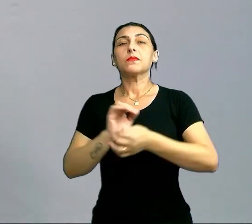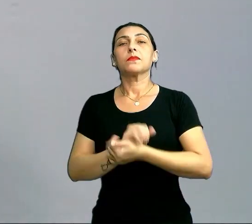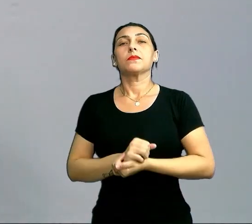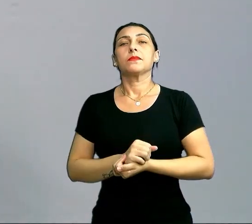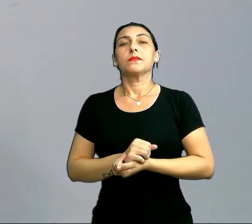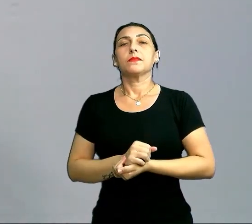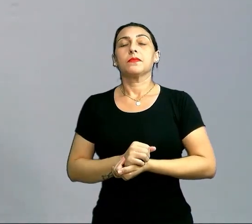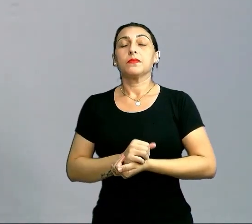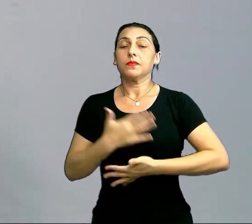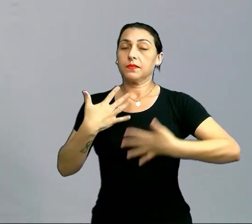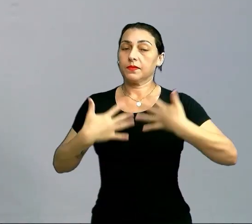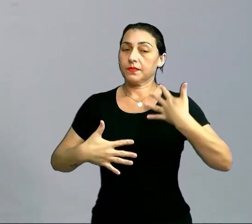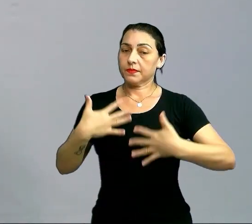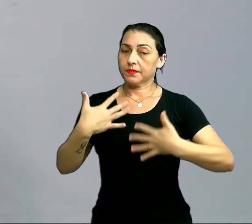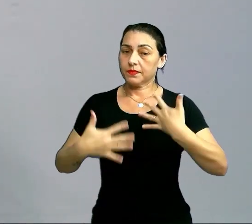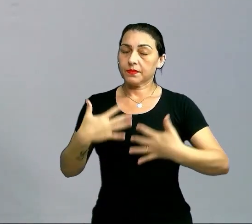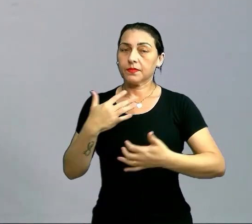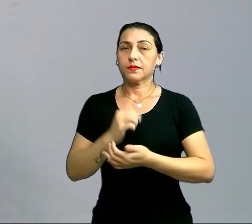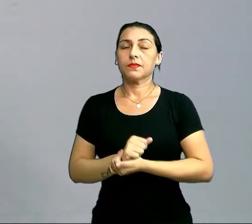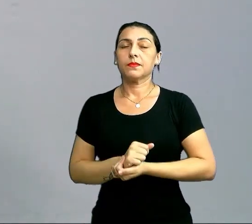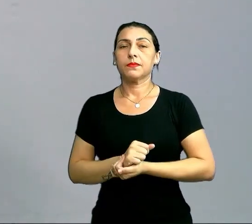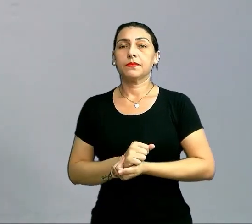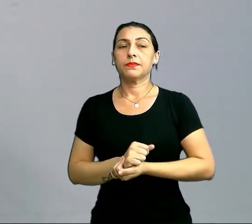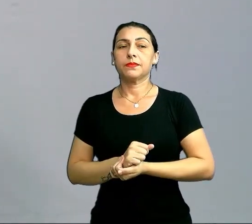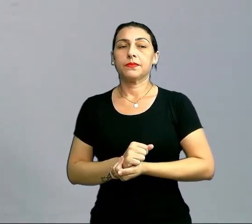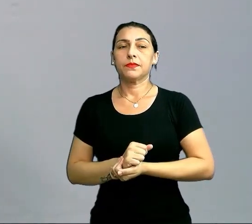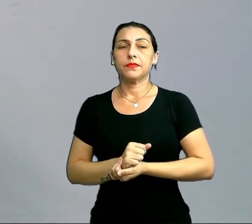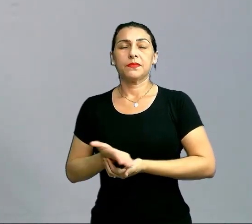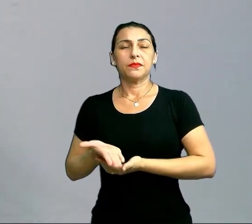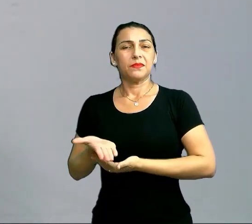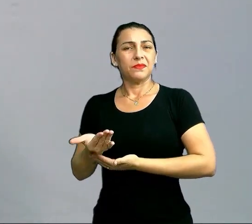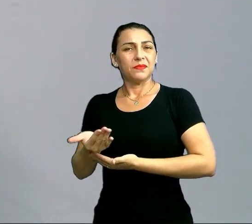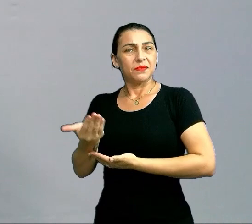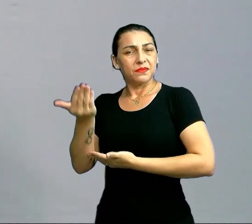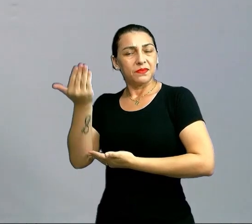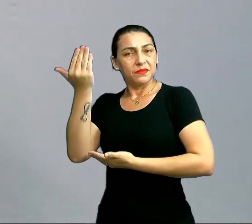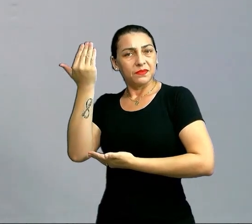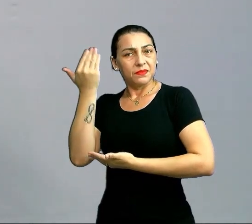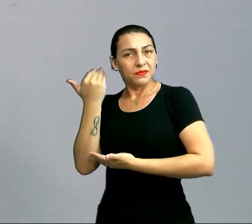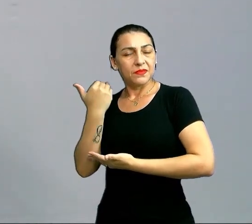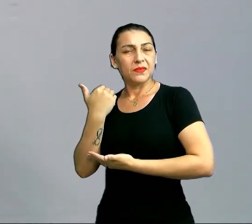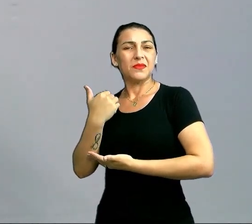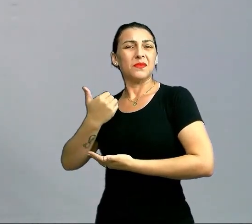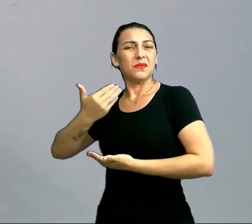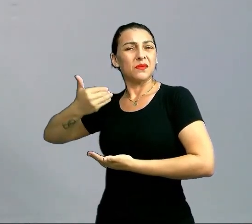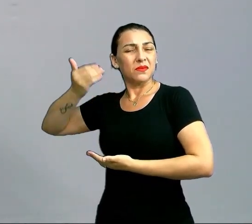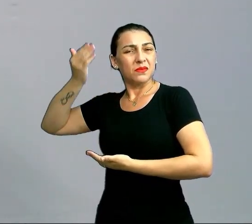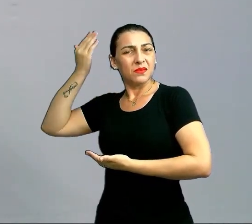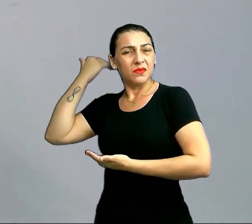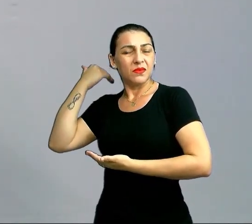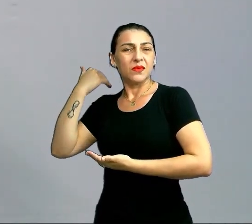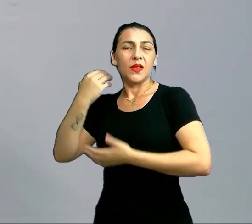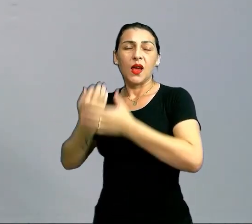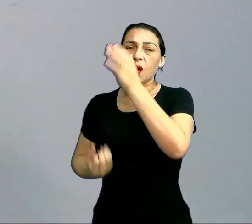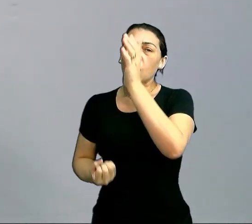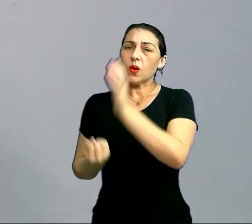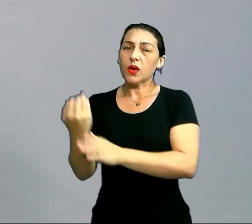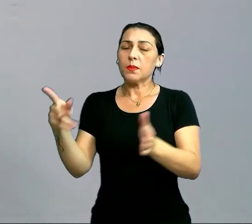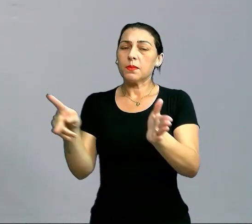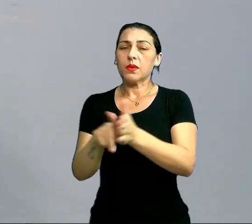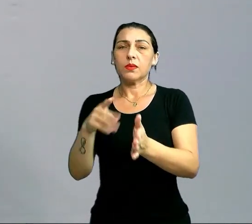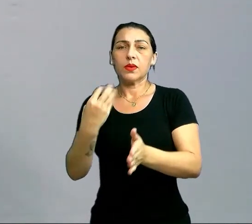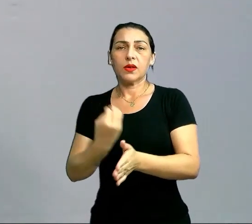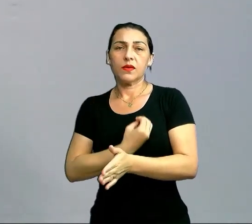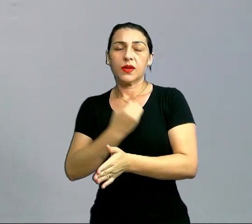trata desses organismos como sendo seres primitivos, que datam lá da origem da